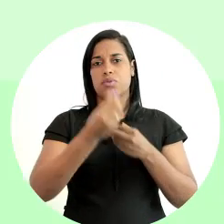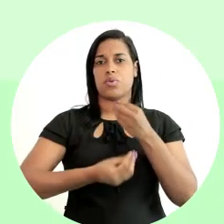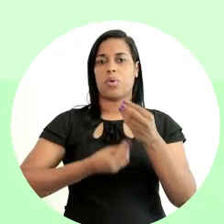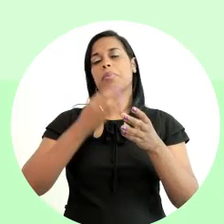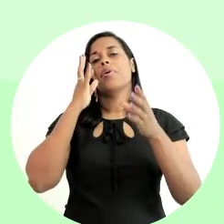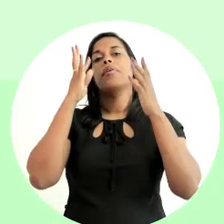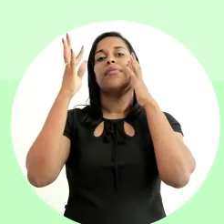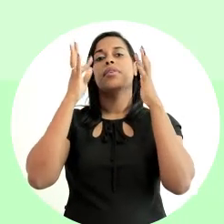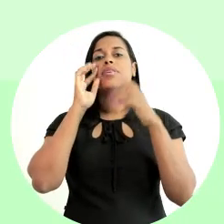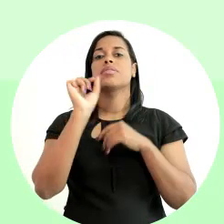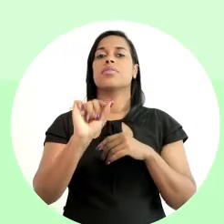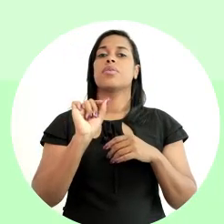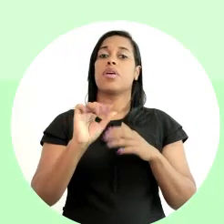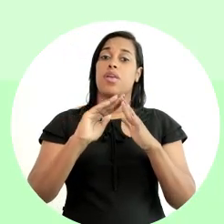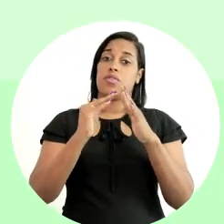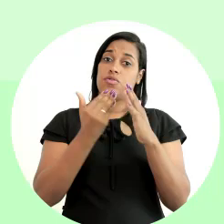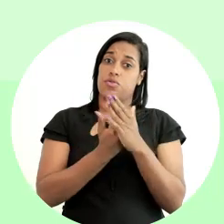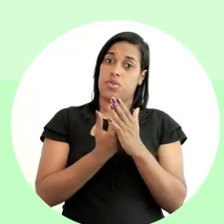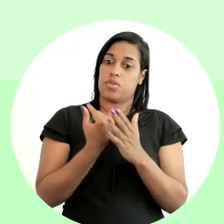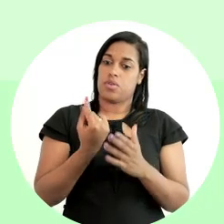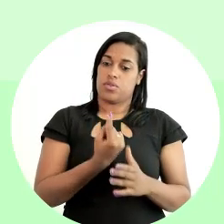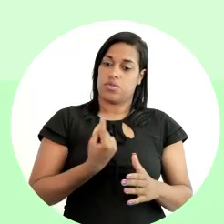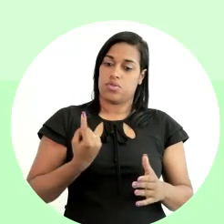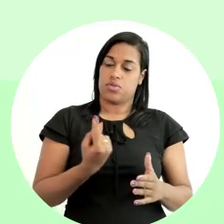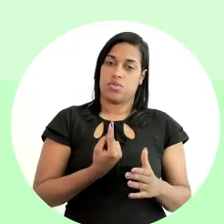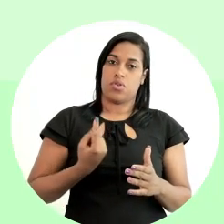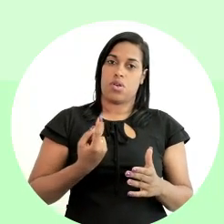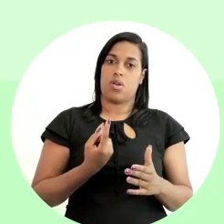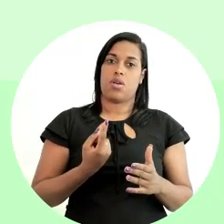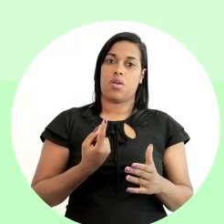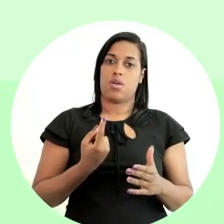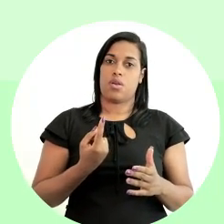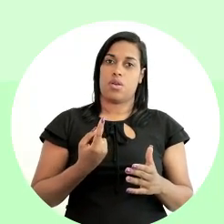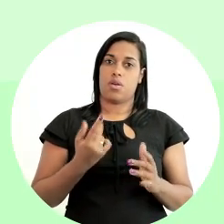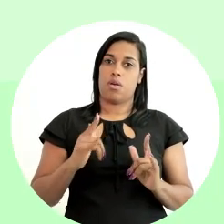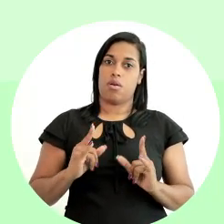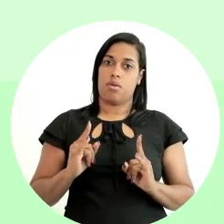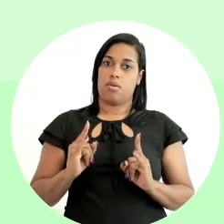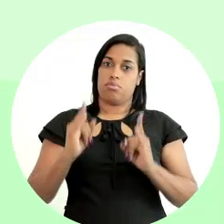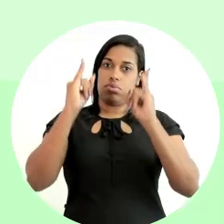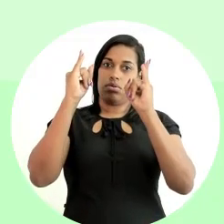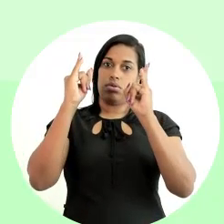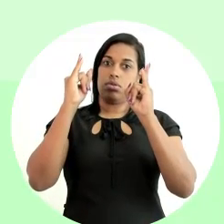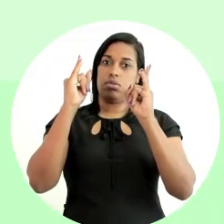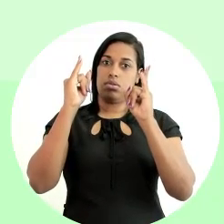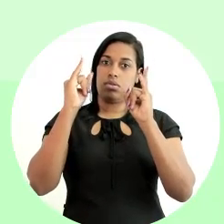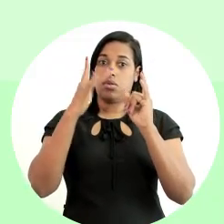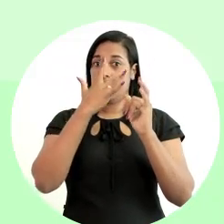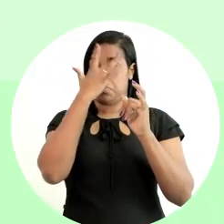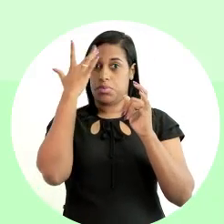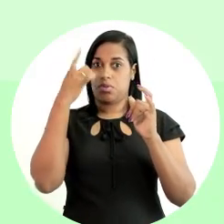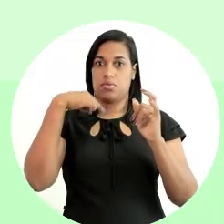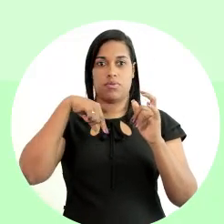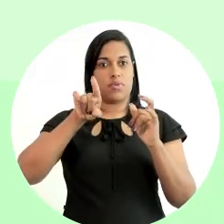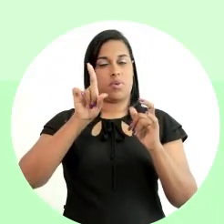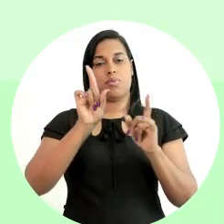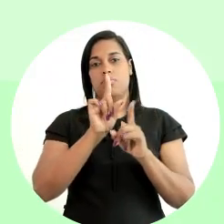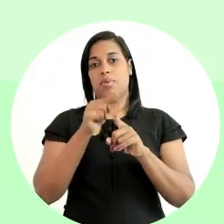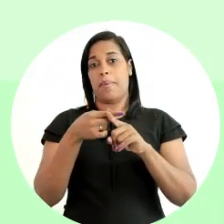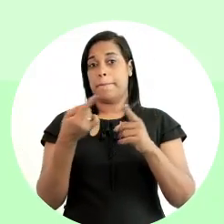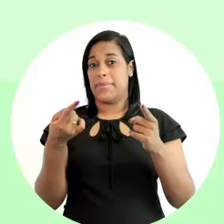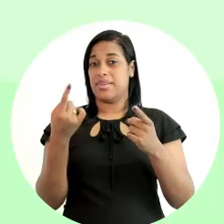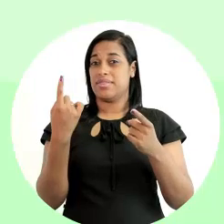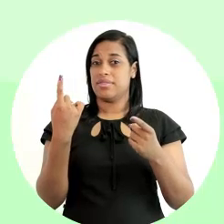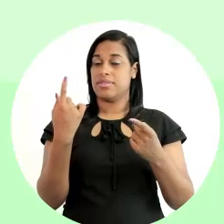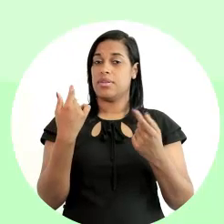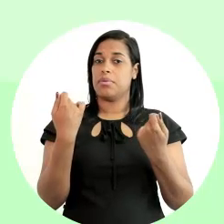como reflexão é que a escola não é apenas o prédio onde as pessoas vão, mas